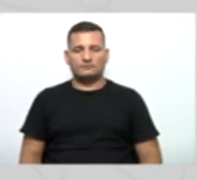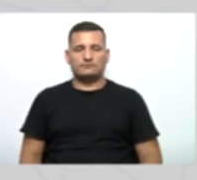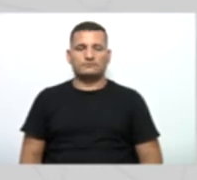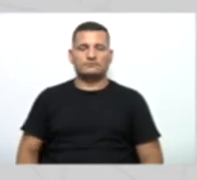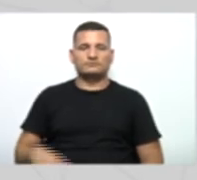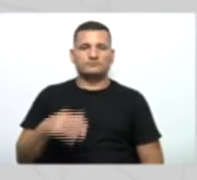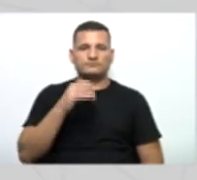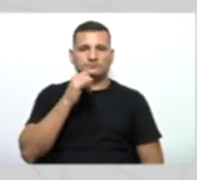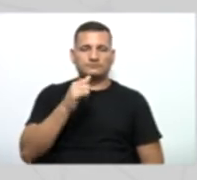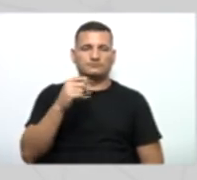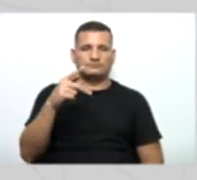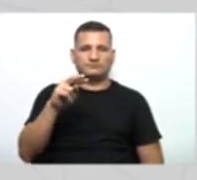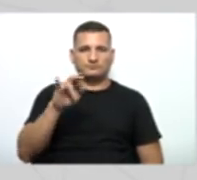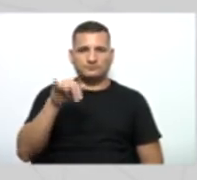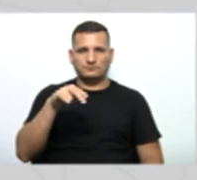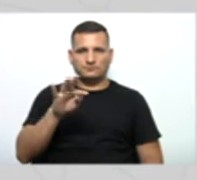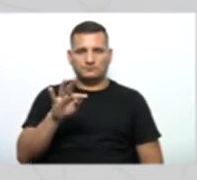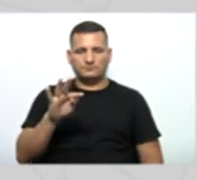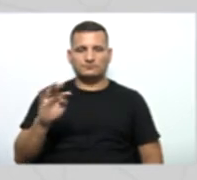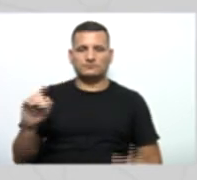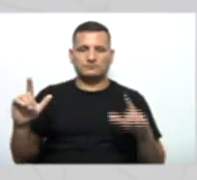colocar lá dentro desse meu print,